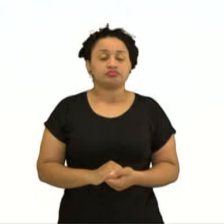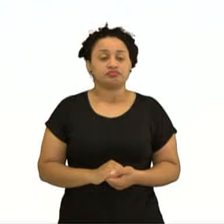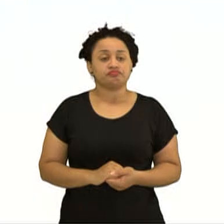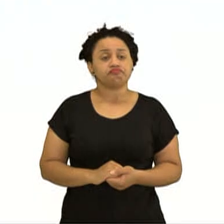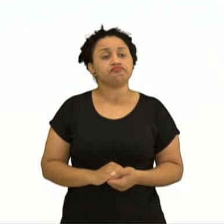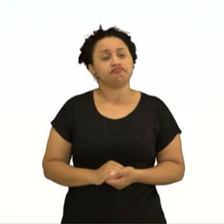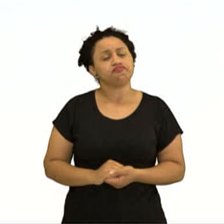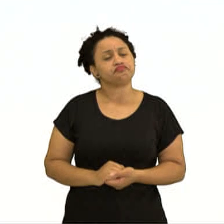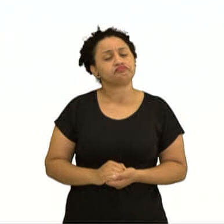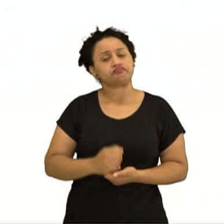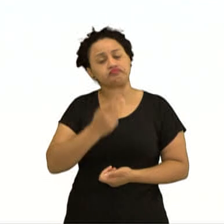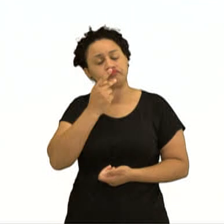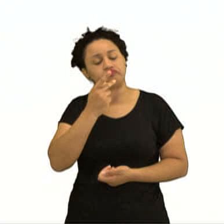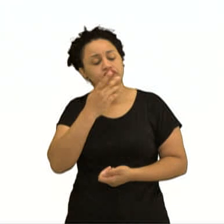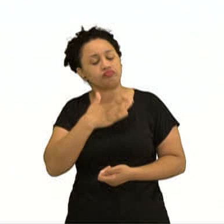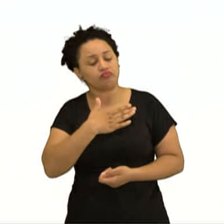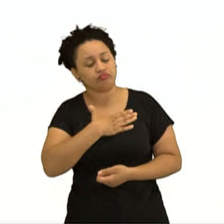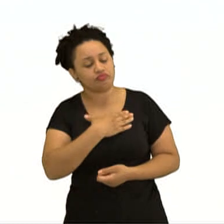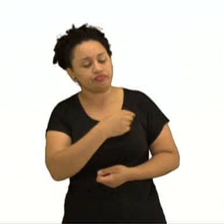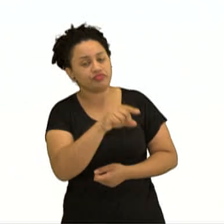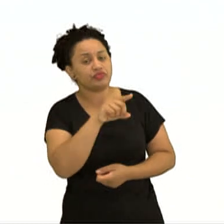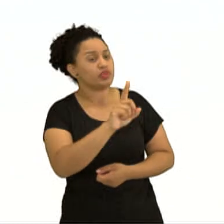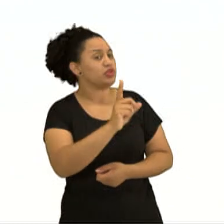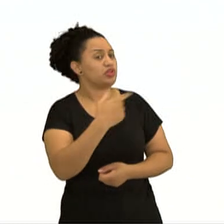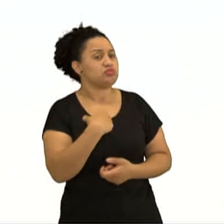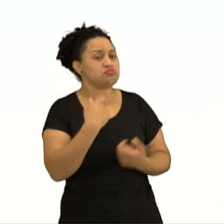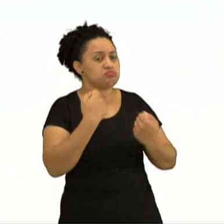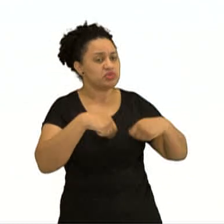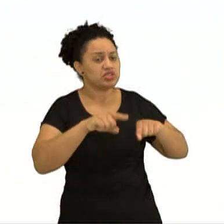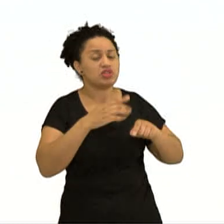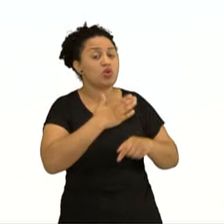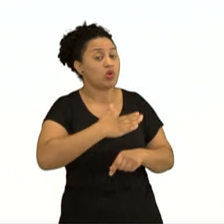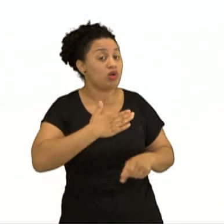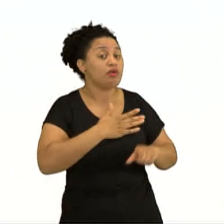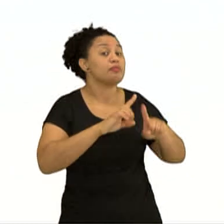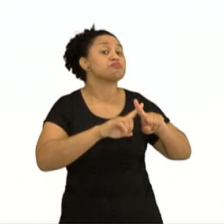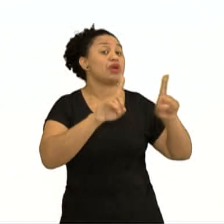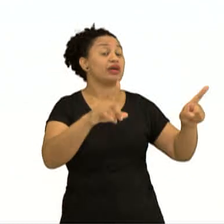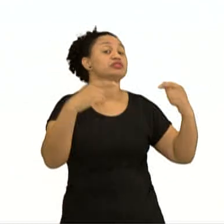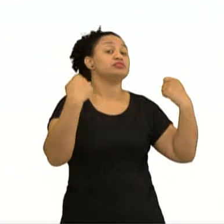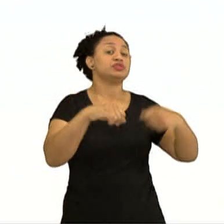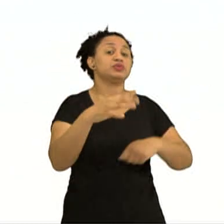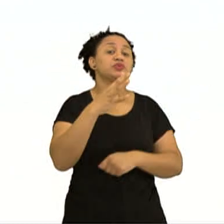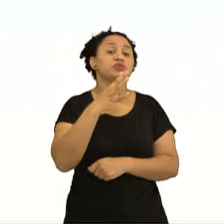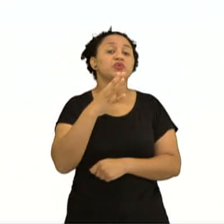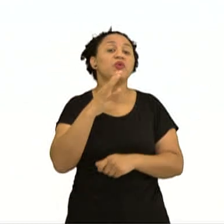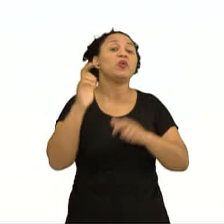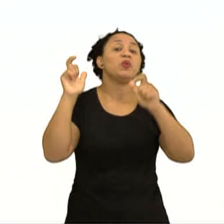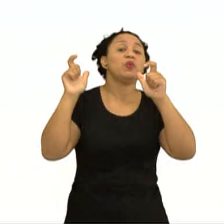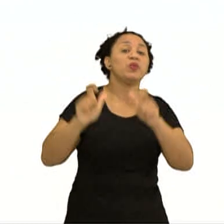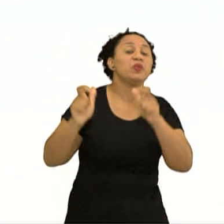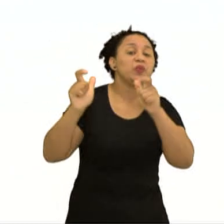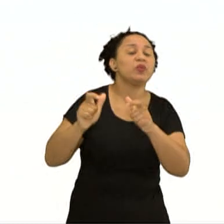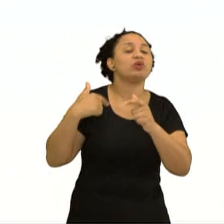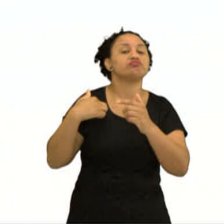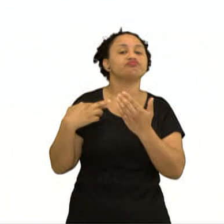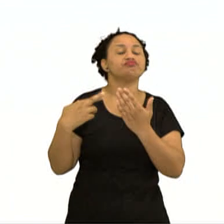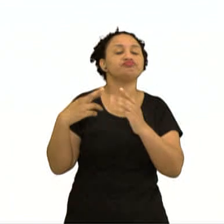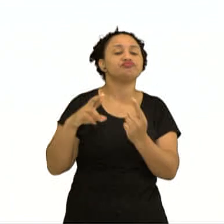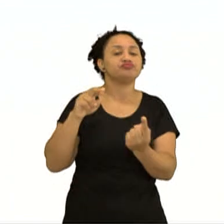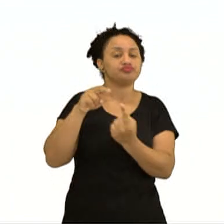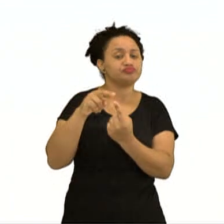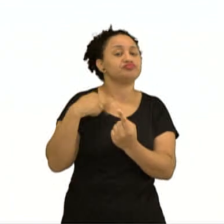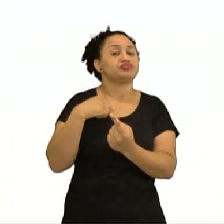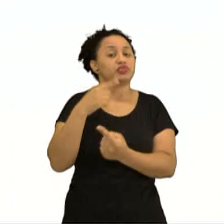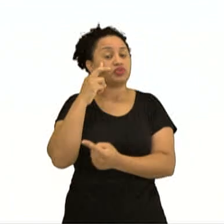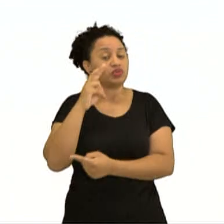Costumo dizer ao meu filho que ele não é obrigado a gostar, mas precisa conhecer de onde são as referências que vê